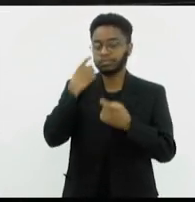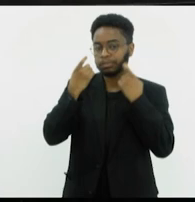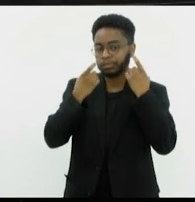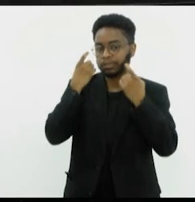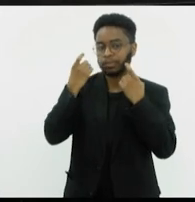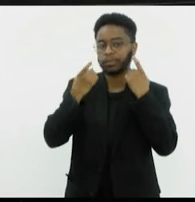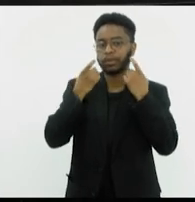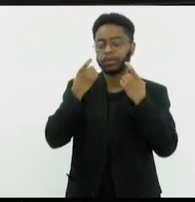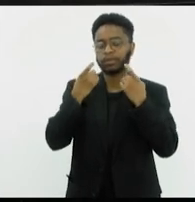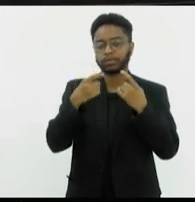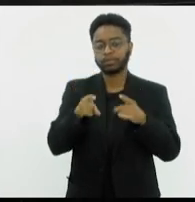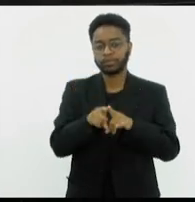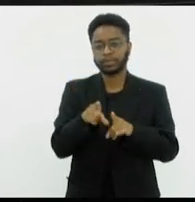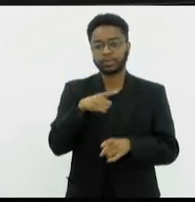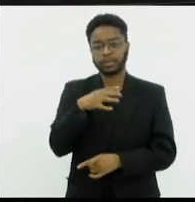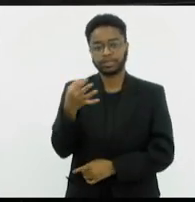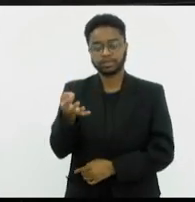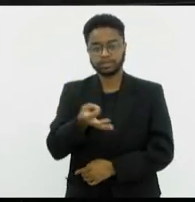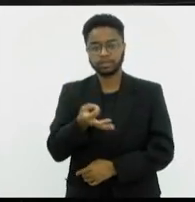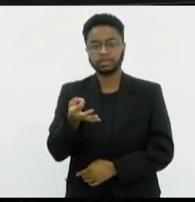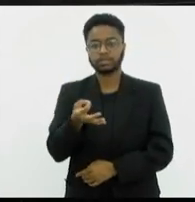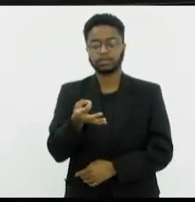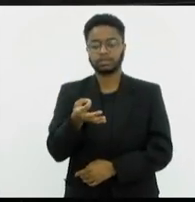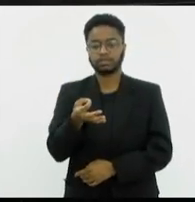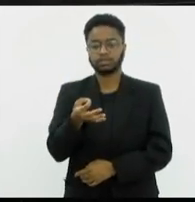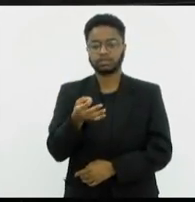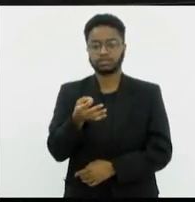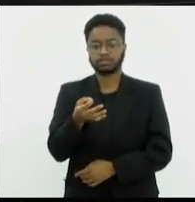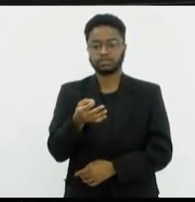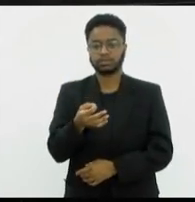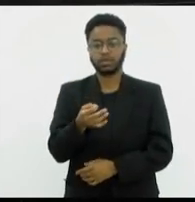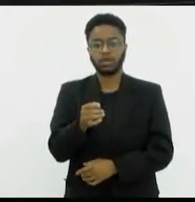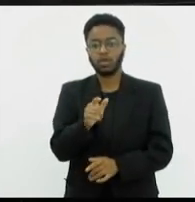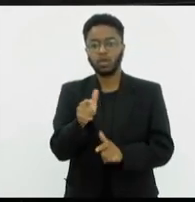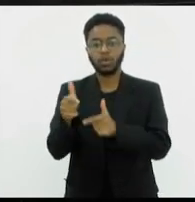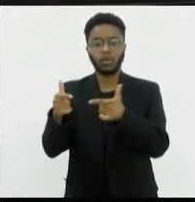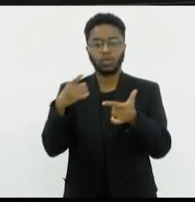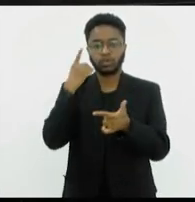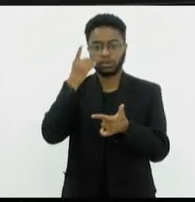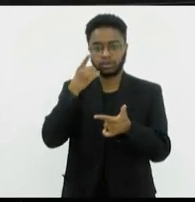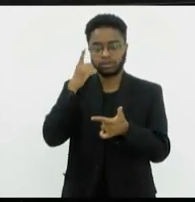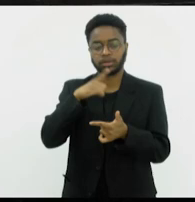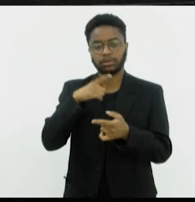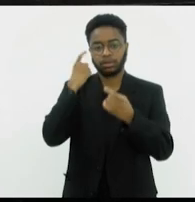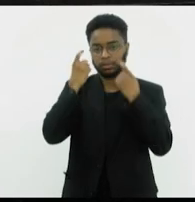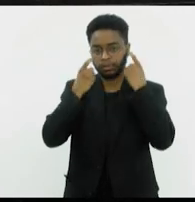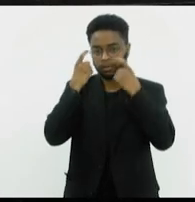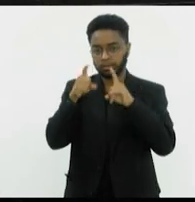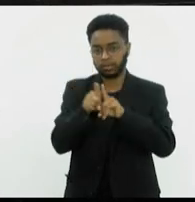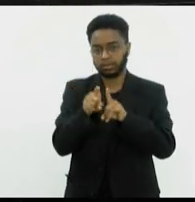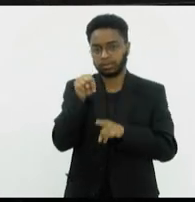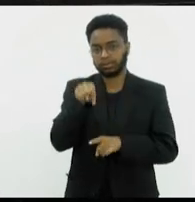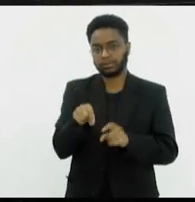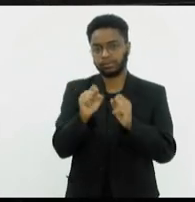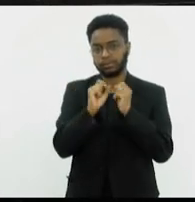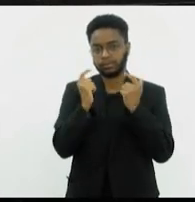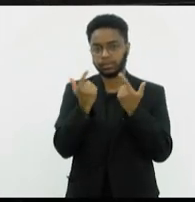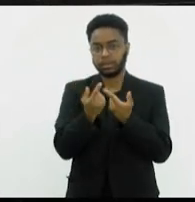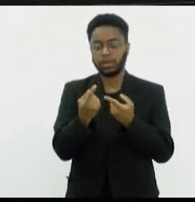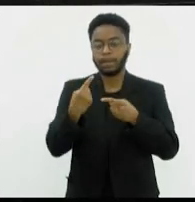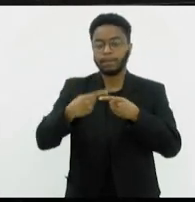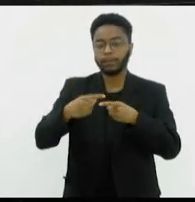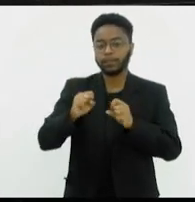muito e eu tenho certeza que também preocupa todos os deputados dessa casa que